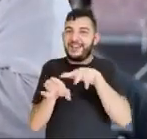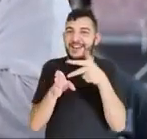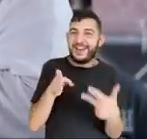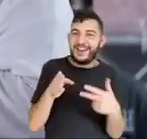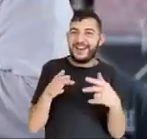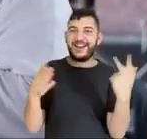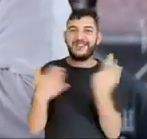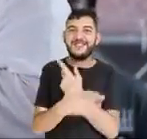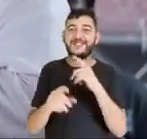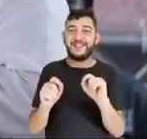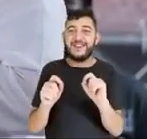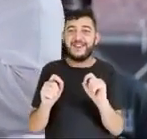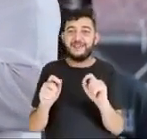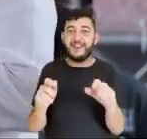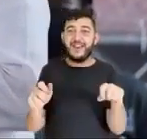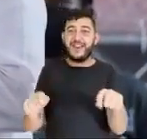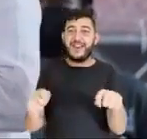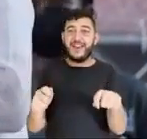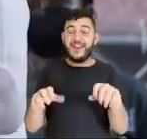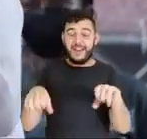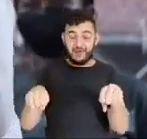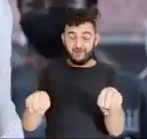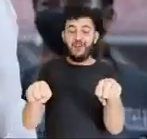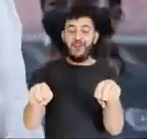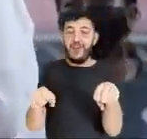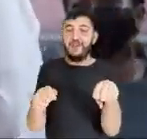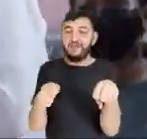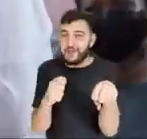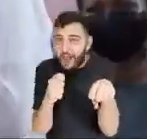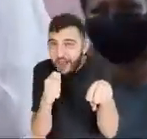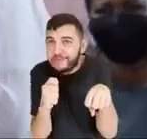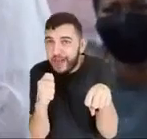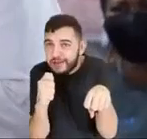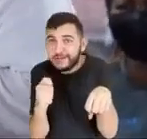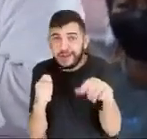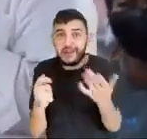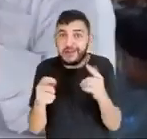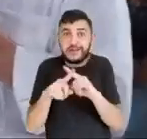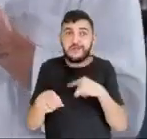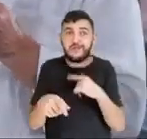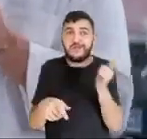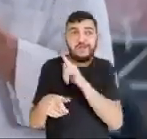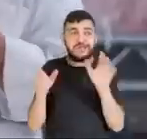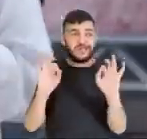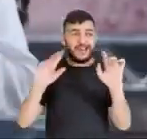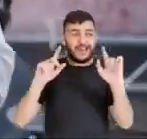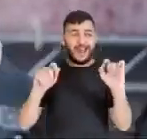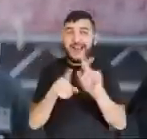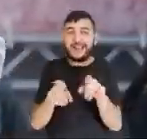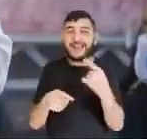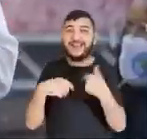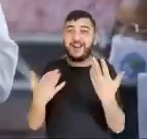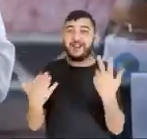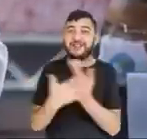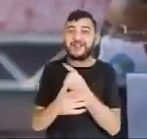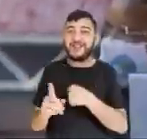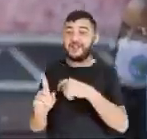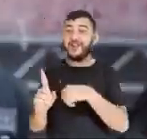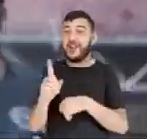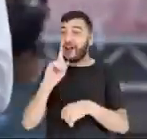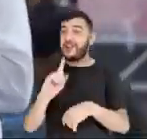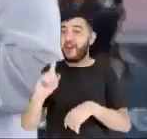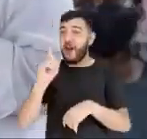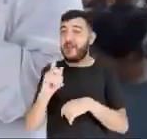meu sorvete. Se eu soubesse, eu não tinha comprado a bicicleta, eu tinha comprado outra coisa. Mas quantas milhões